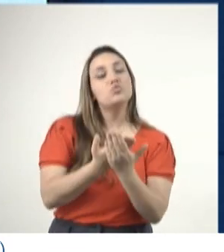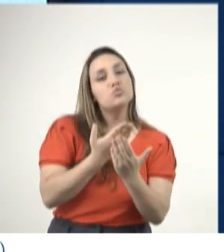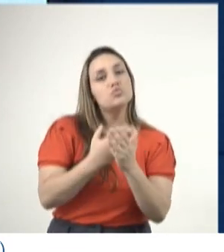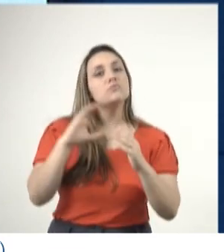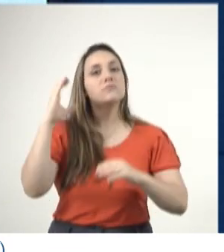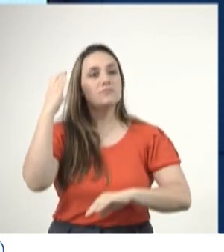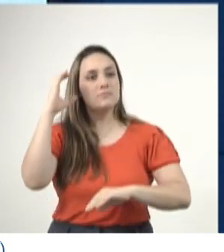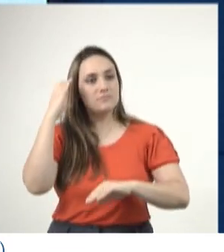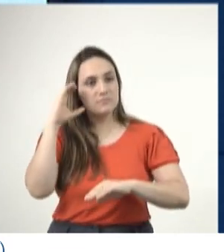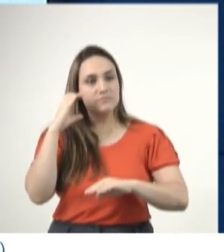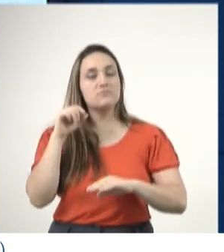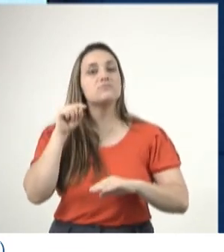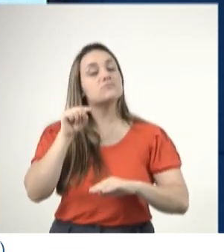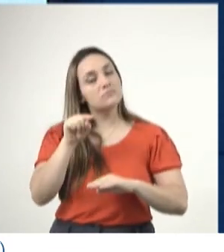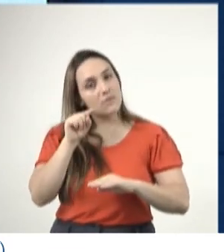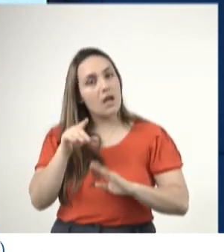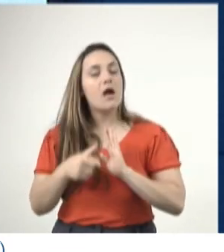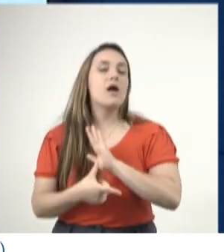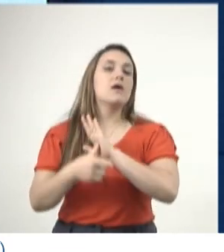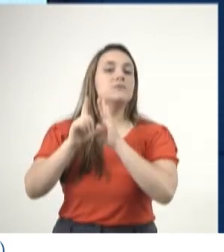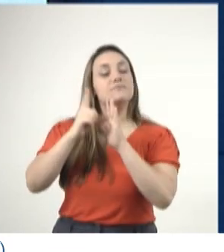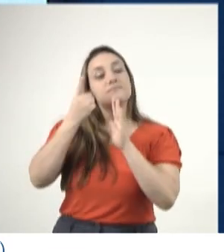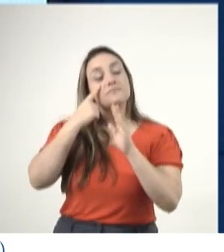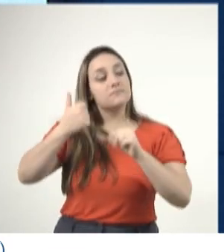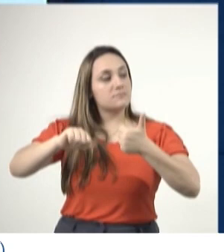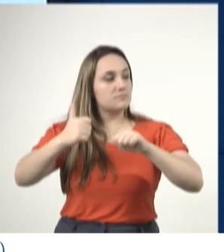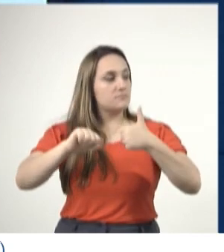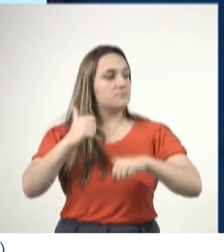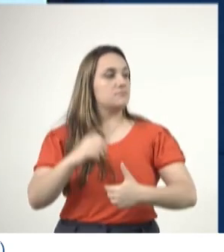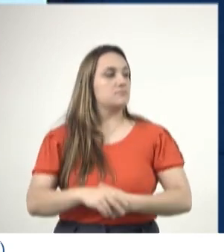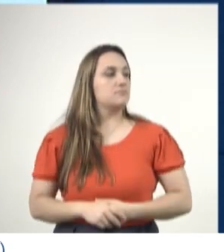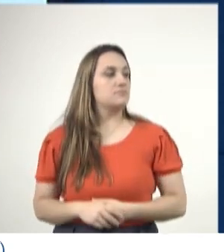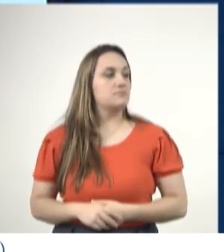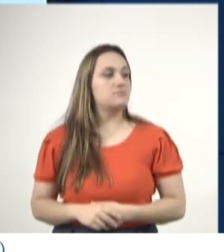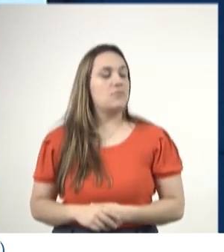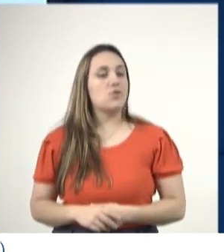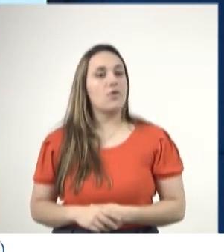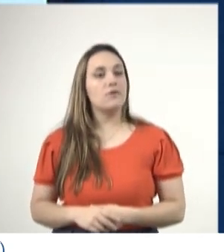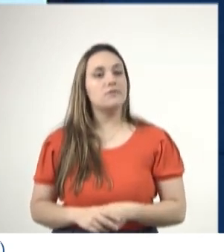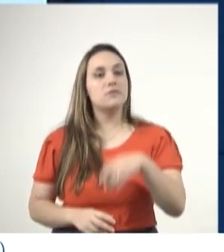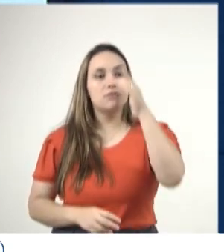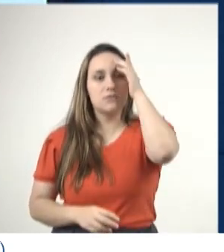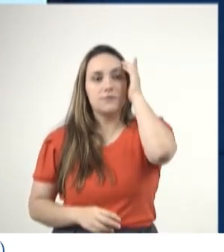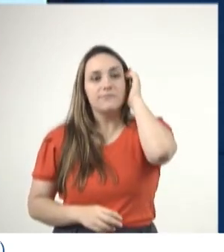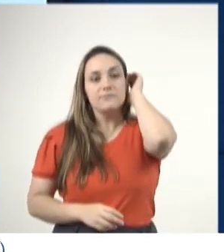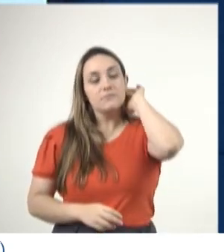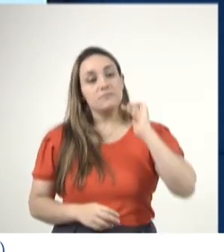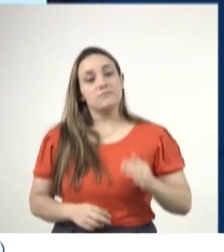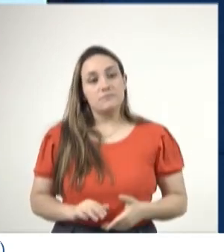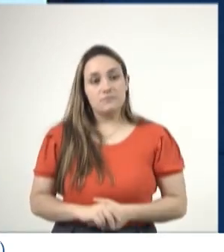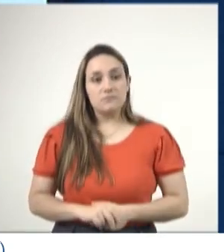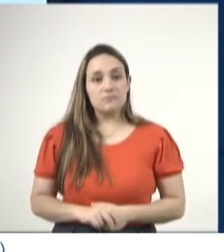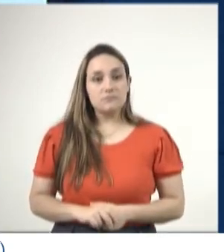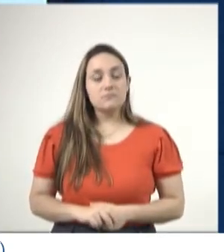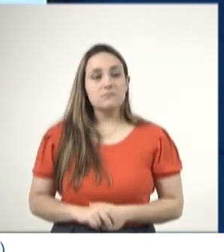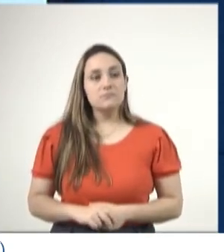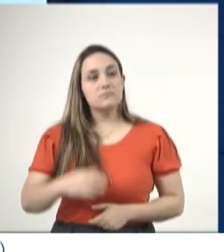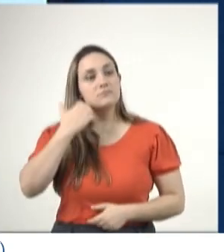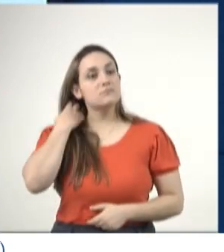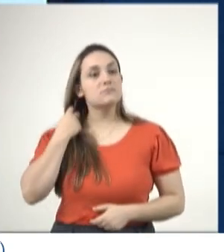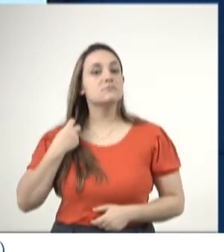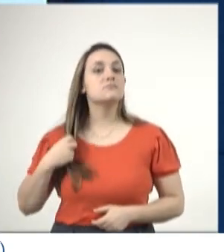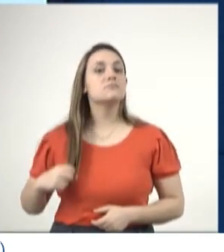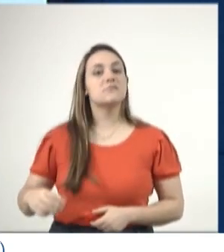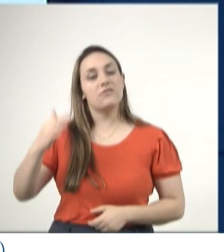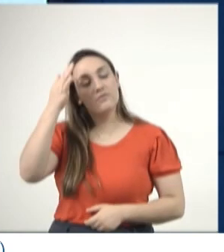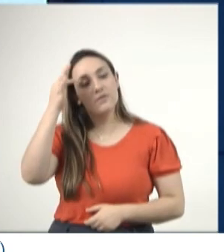é científico, tudo é estudado antes de ser feito. Qualquer ação que vá acontecer e primordial, como eu disse.